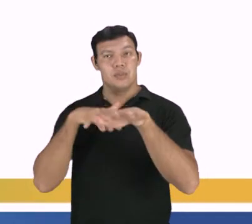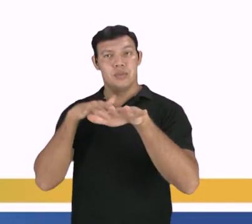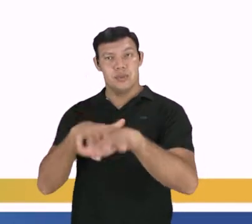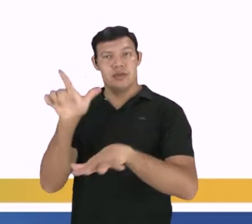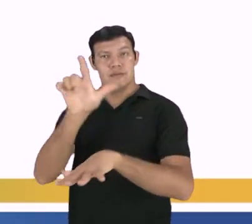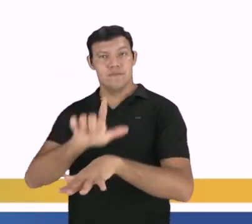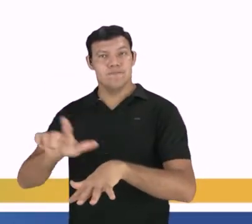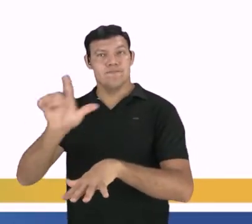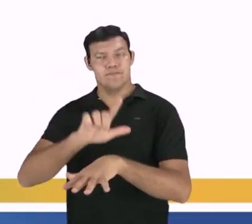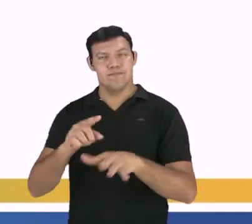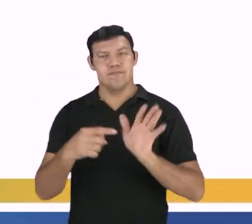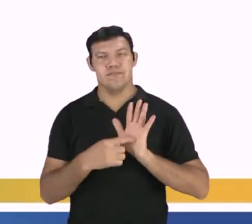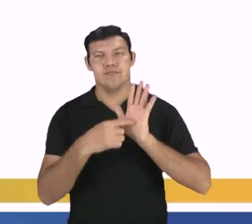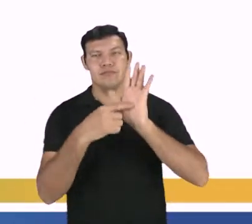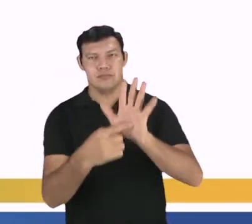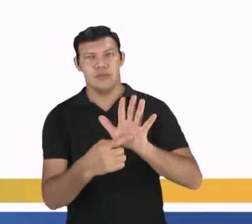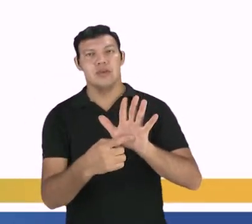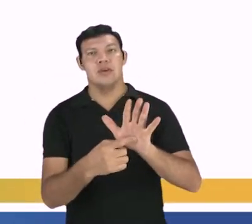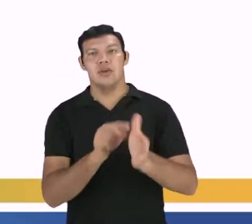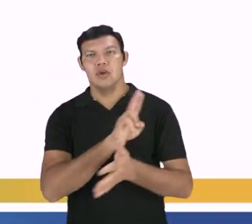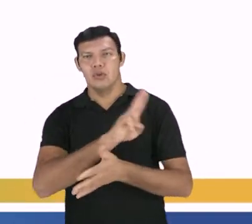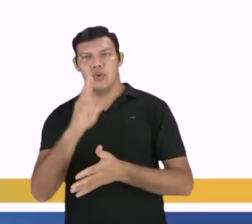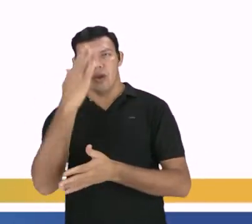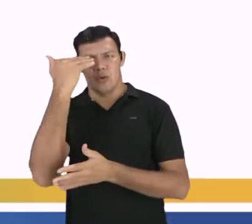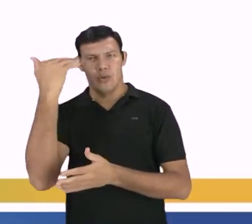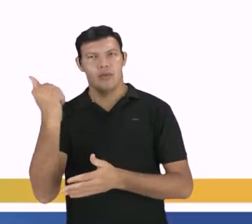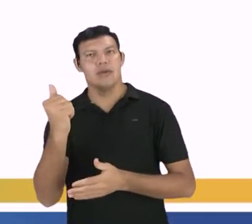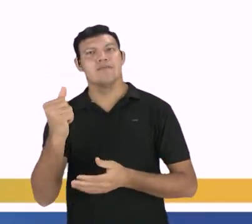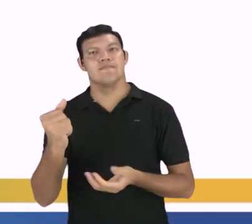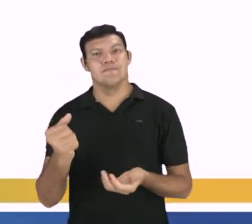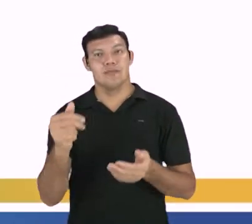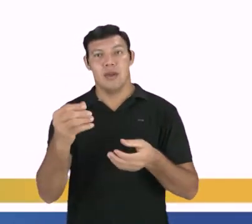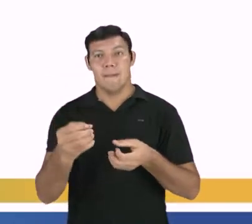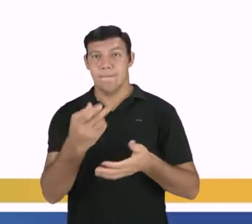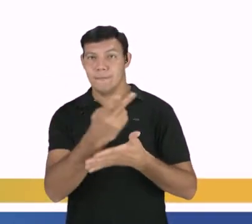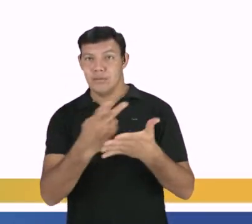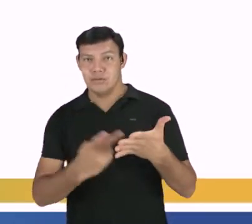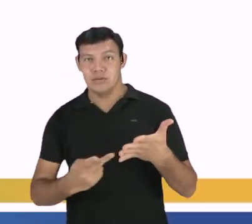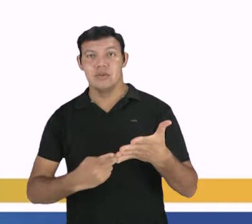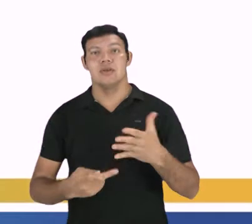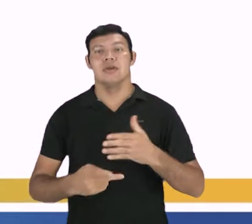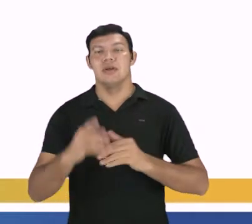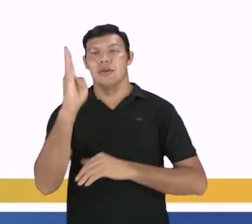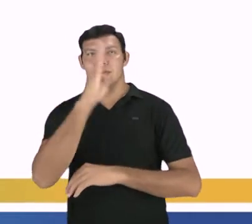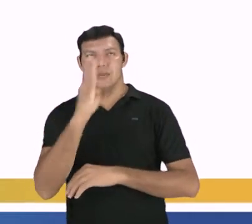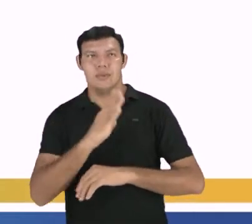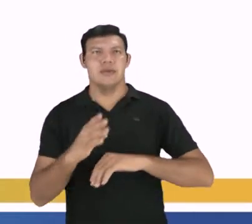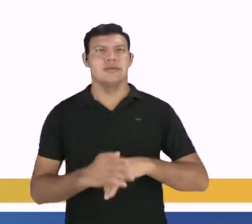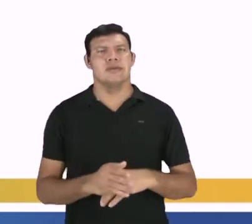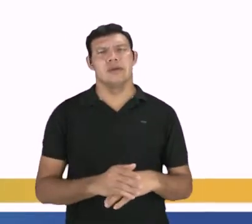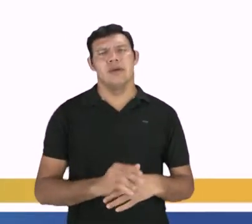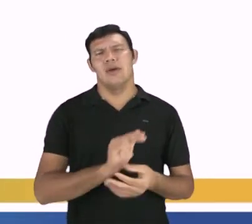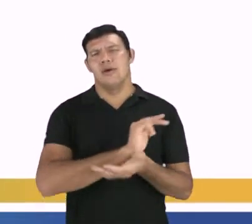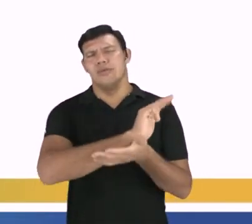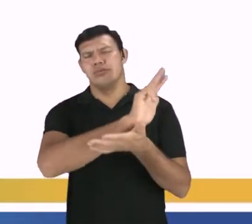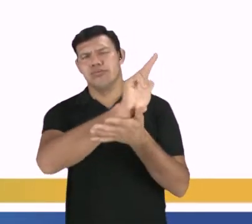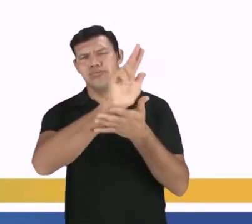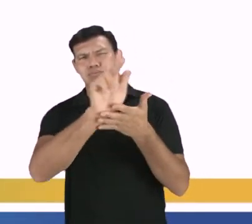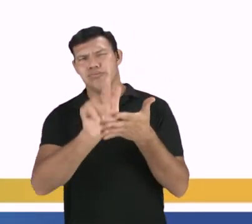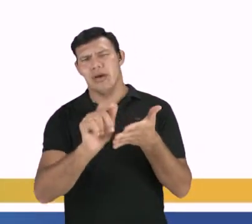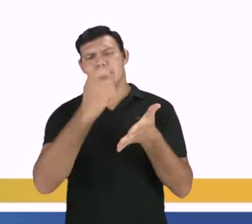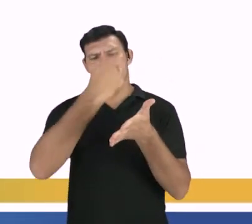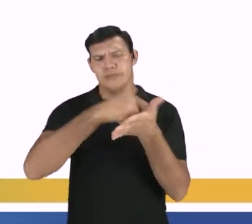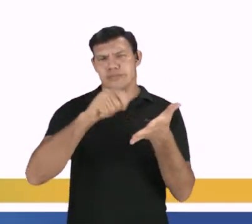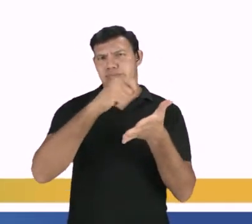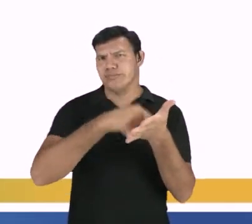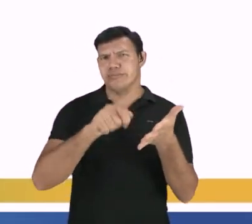revelou grandes nomes da poesia brasileira, como Olavo Bilac, Goulart de Andrade, Teófilo Dias, Raimundo Corrêa